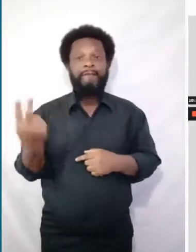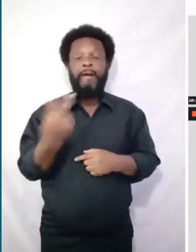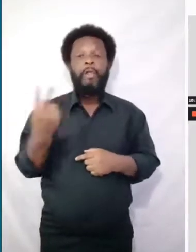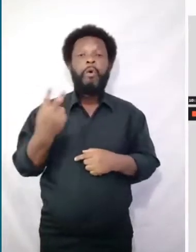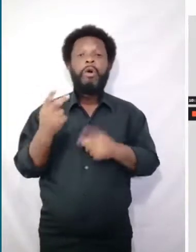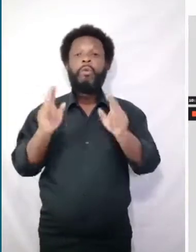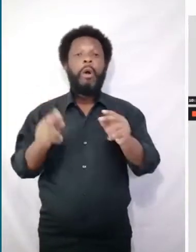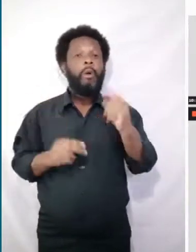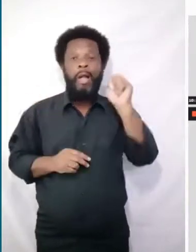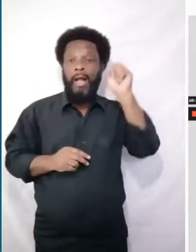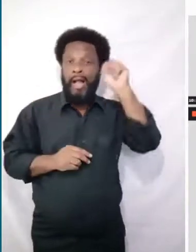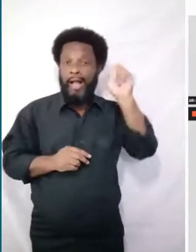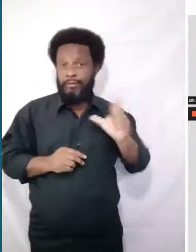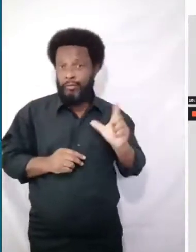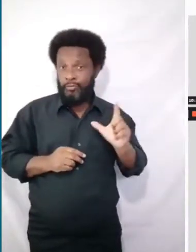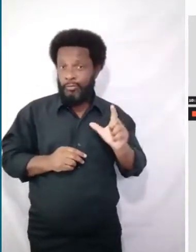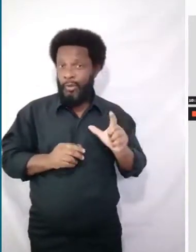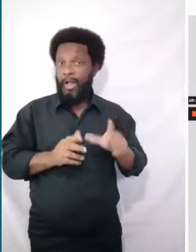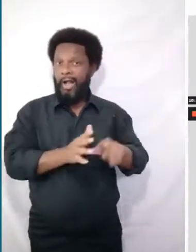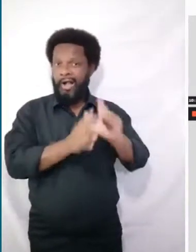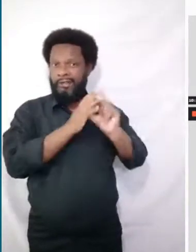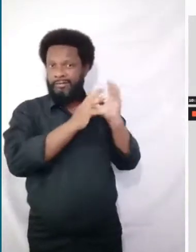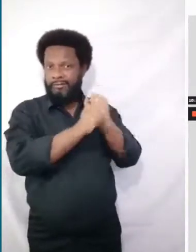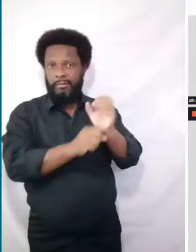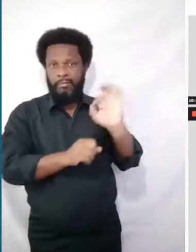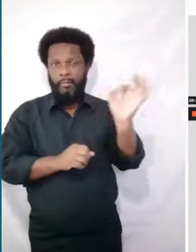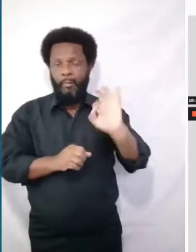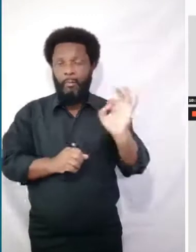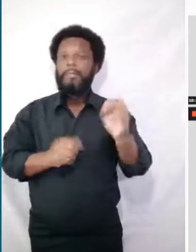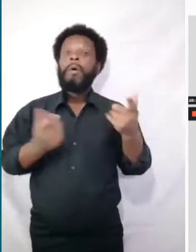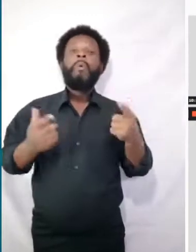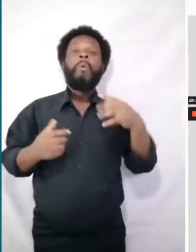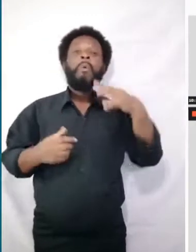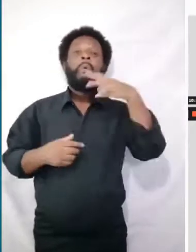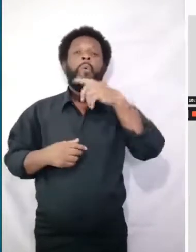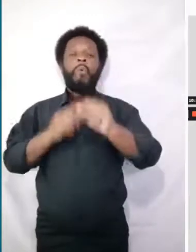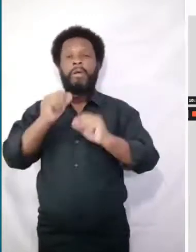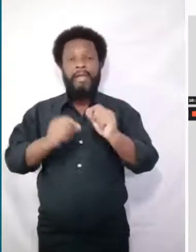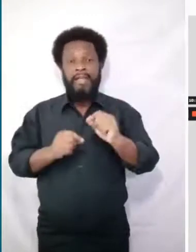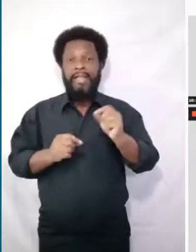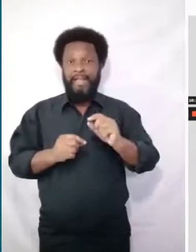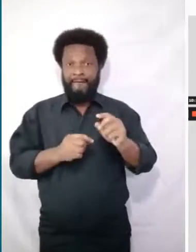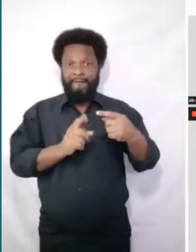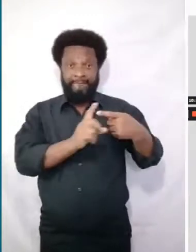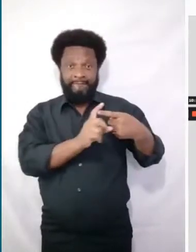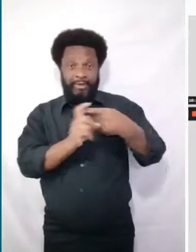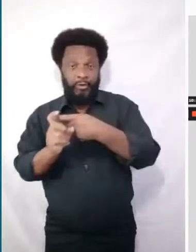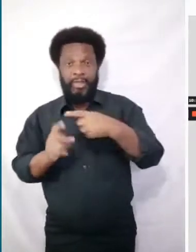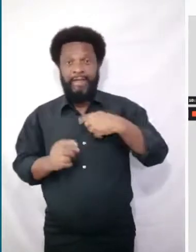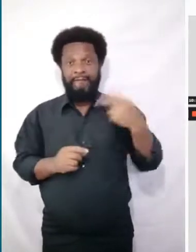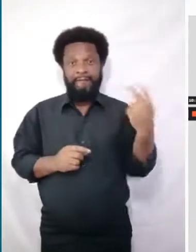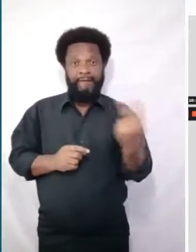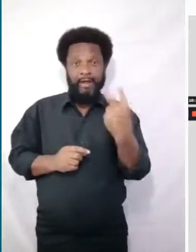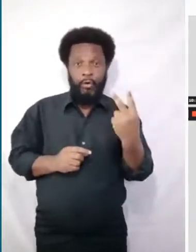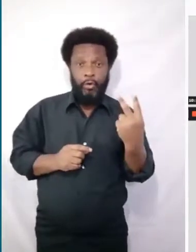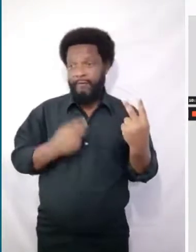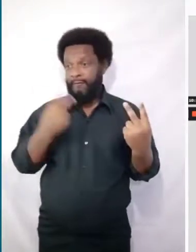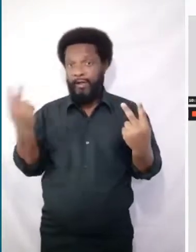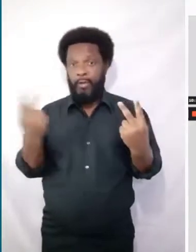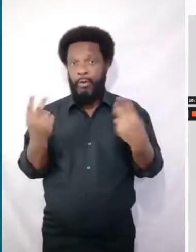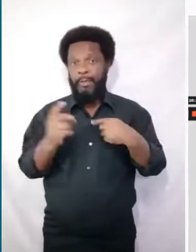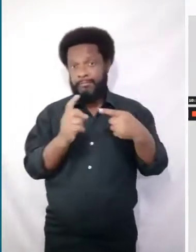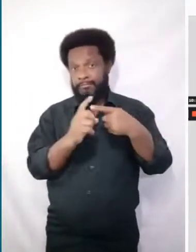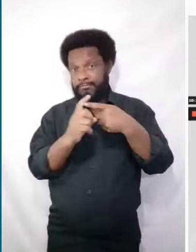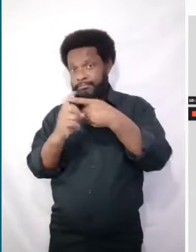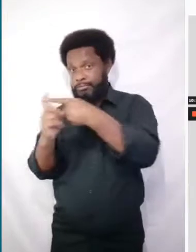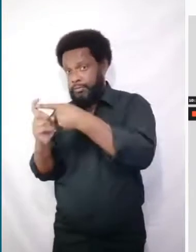resultante em vermelho tem o mesmo valor do vetor resultante em azul, que a gente não tinha somado ainda, tá? Ou seja, são vetores com o mesmo